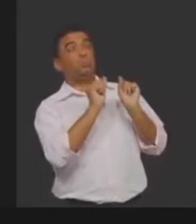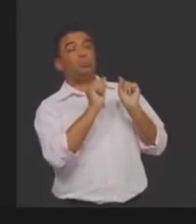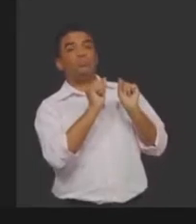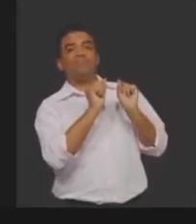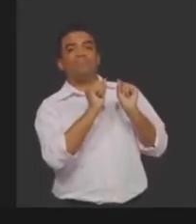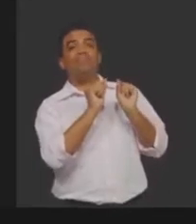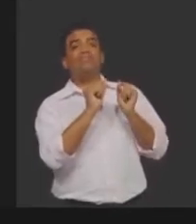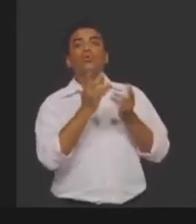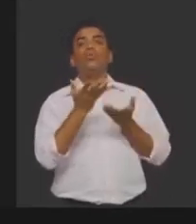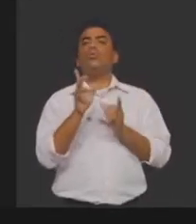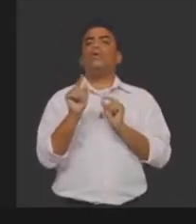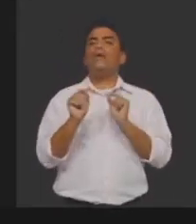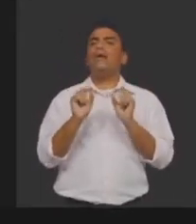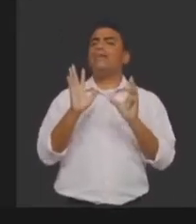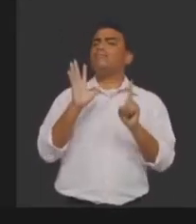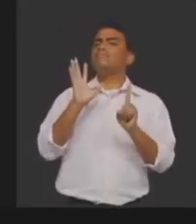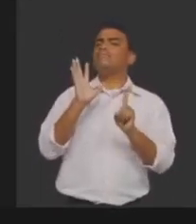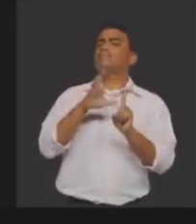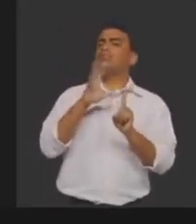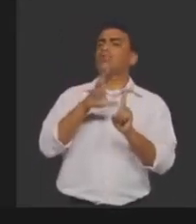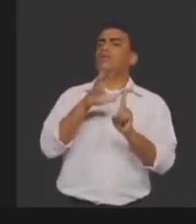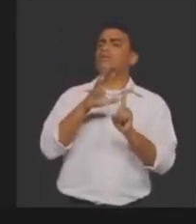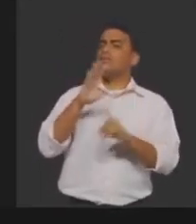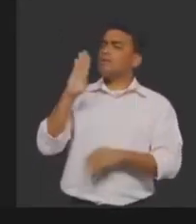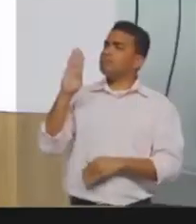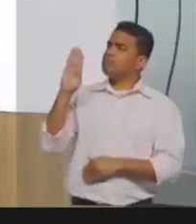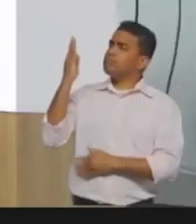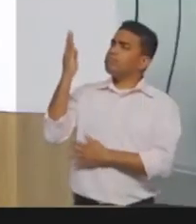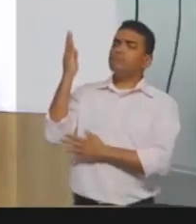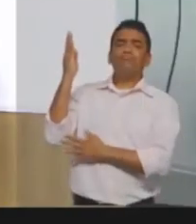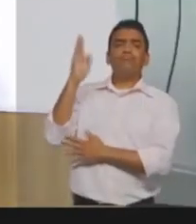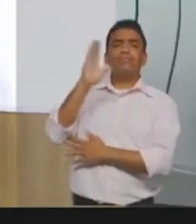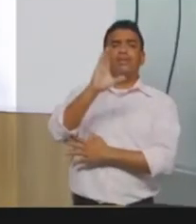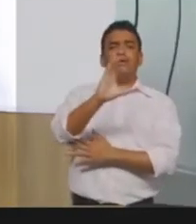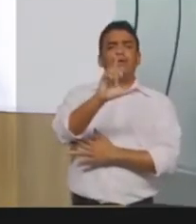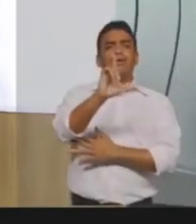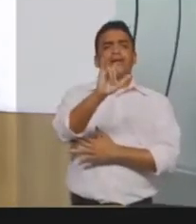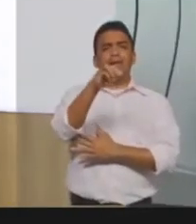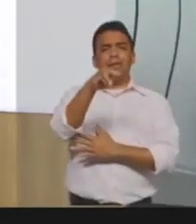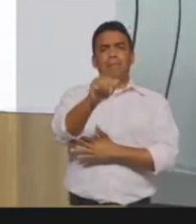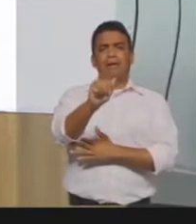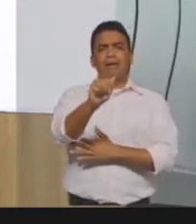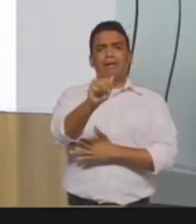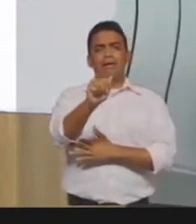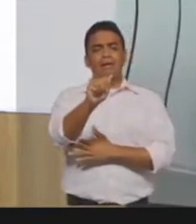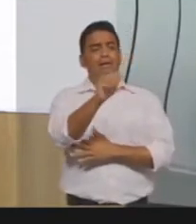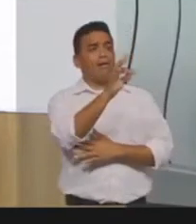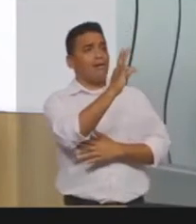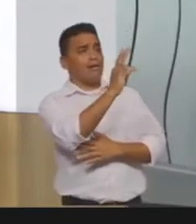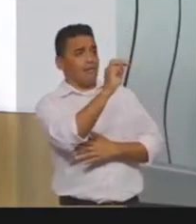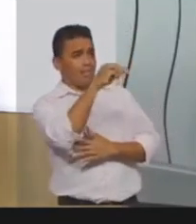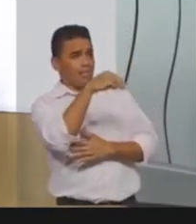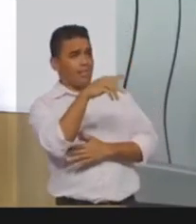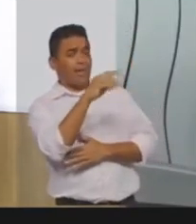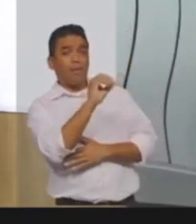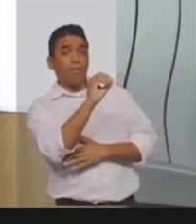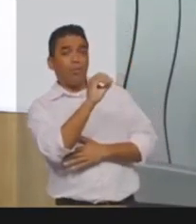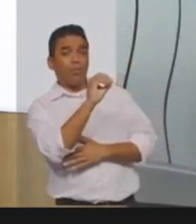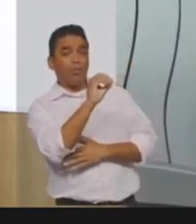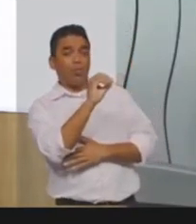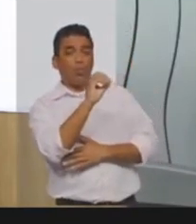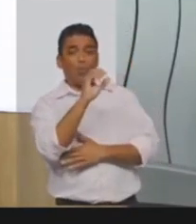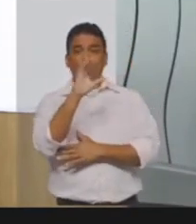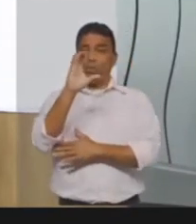fatores influenciam o clima. Então é disso que nós vamos tratar hoje. Primeiro, entender que clima e tempo são coisas